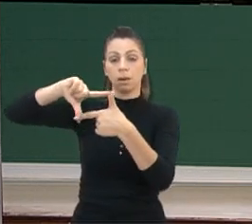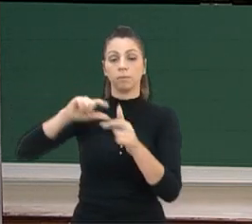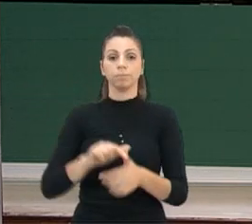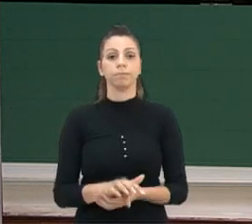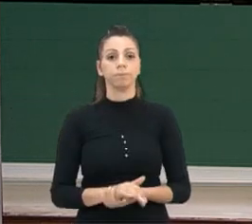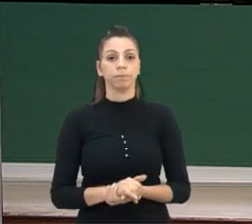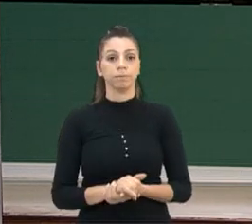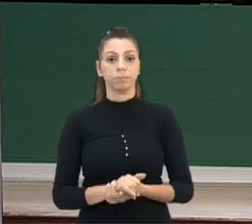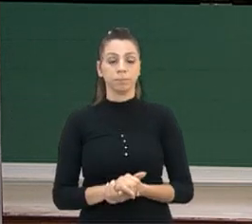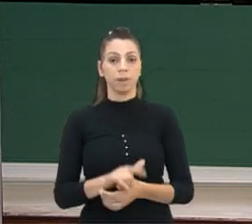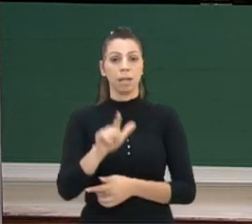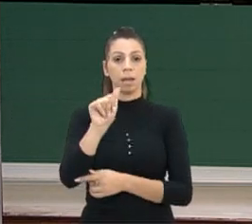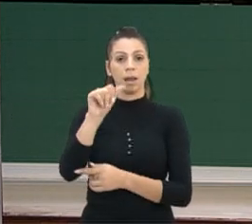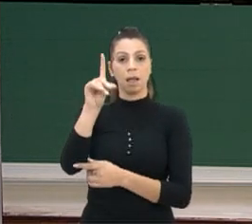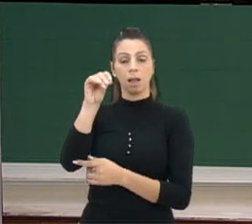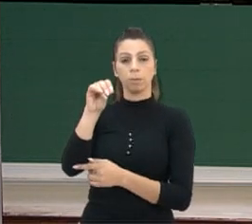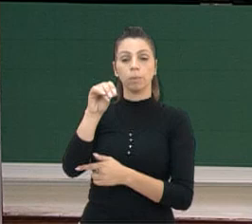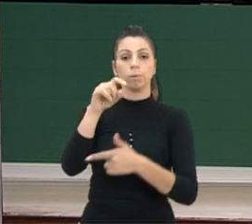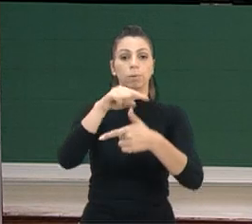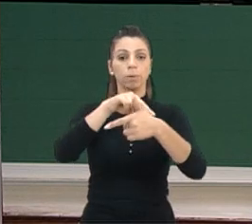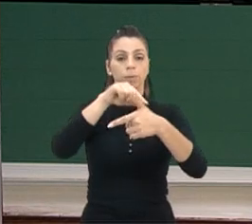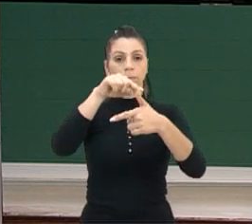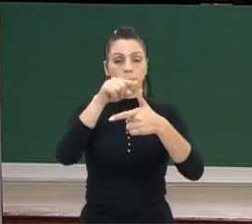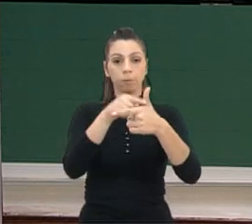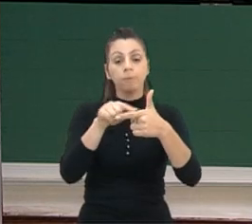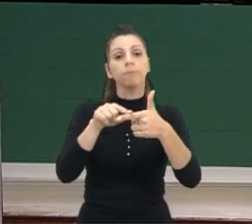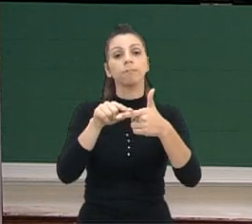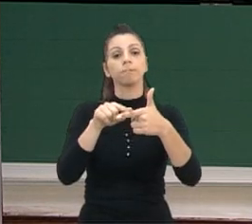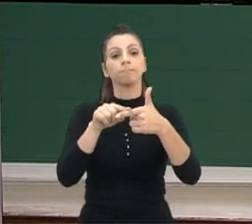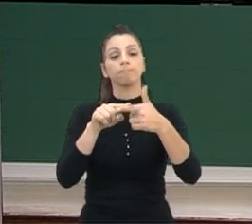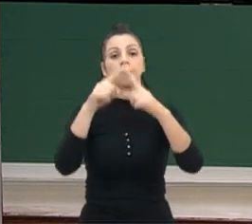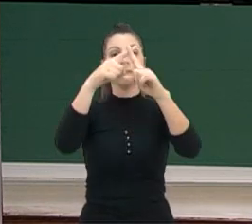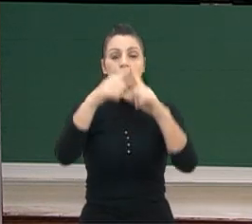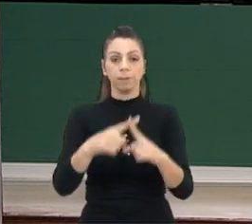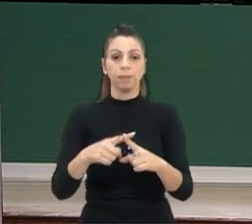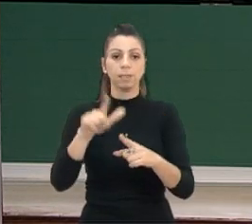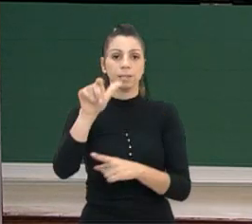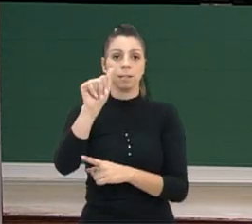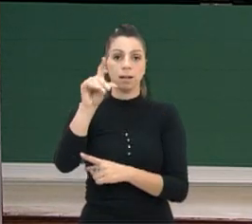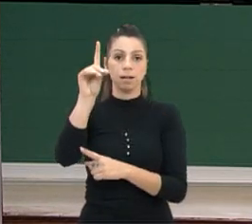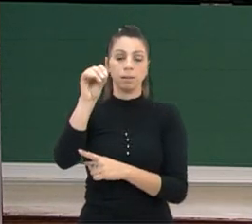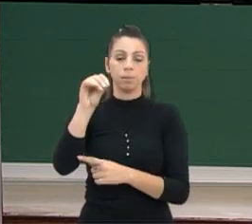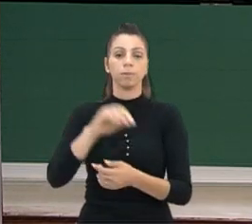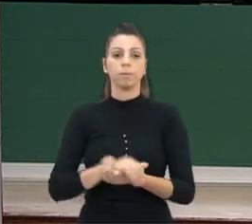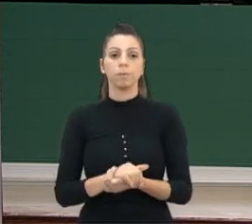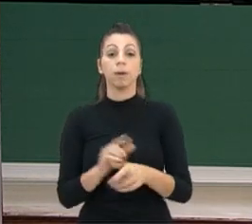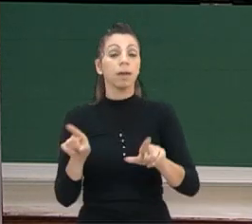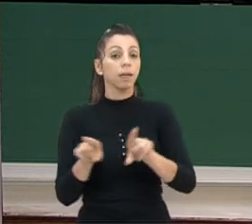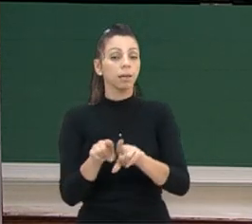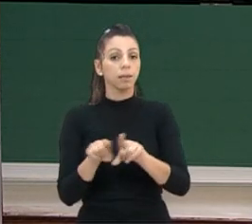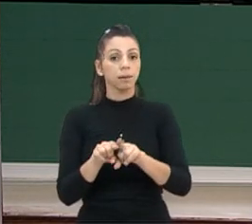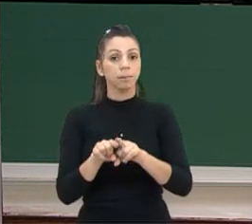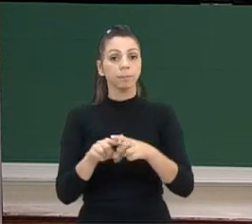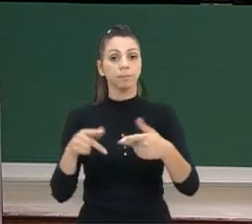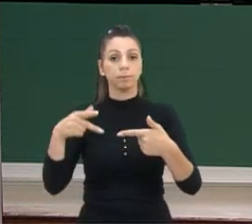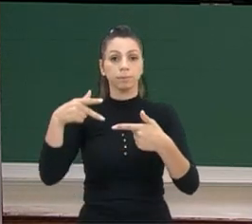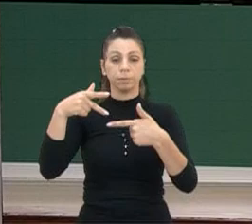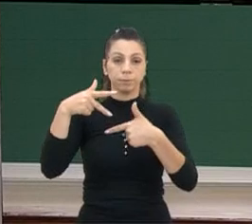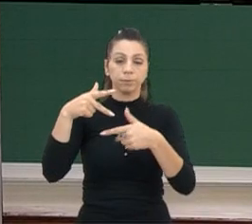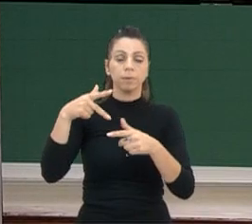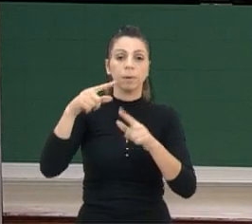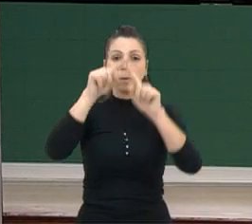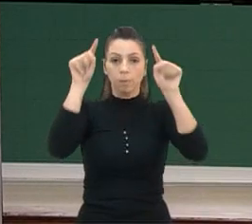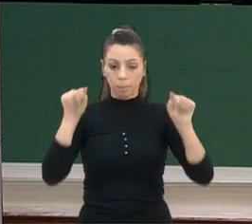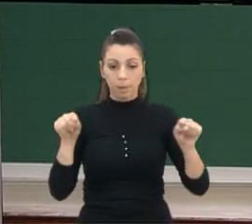lado ao quadrado, certo? E a área do retângulo. O retângulo ele tem duas medidas, né? O comprimento e a largura. Não tem diferença